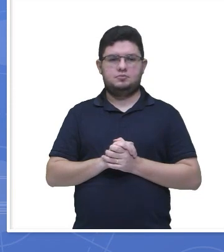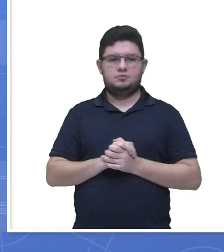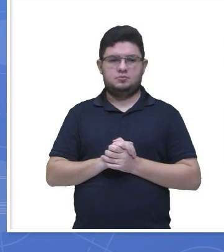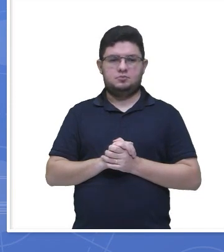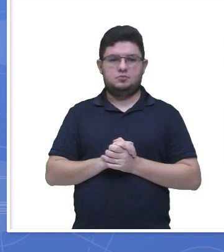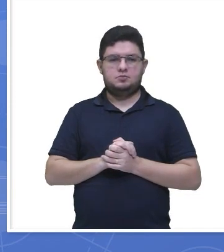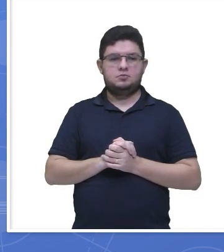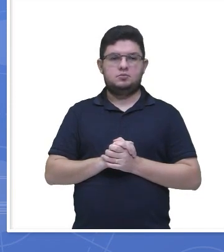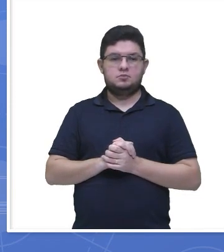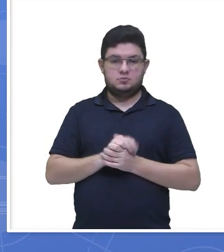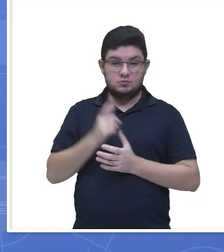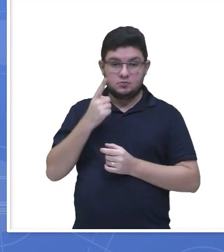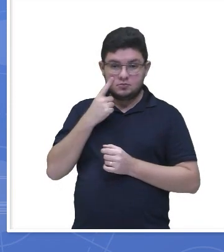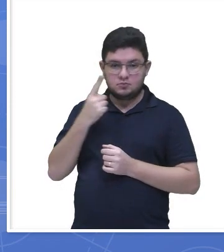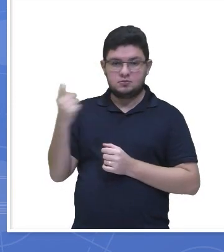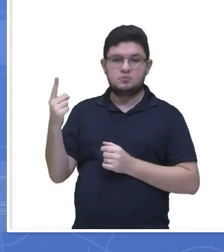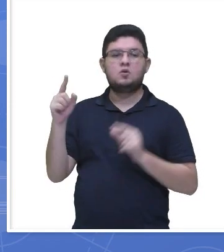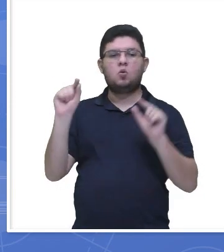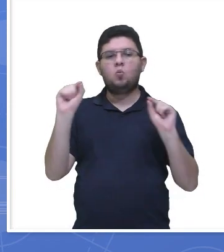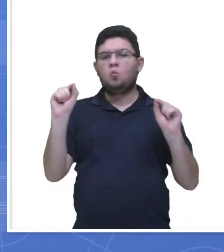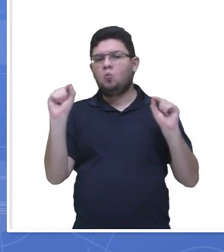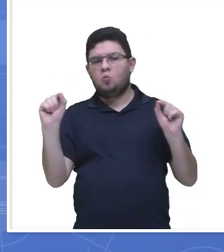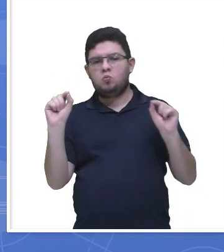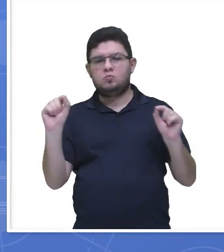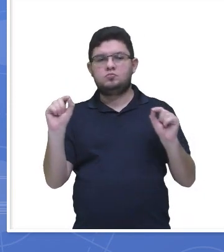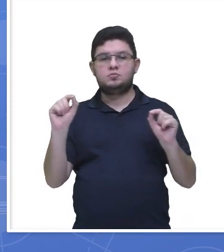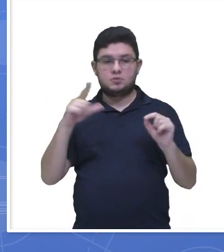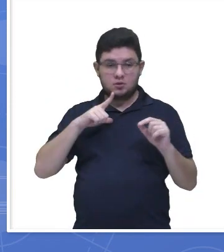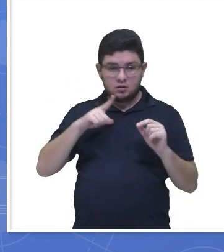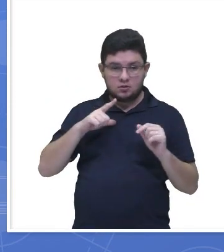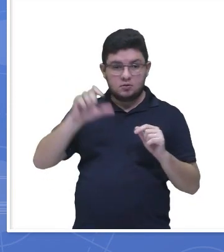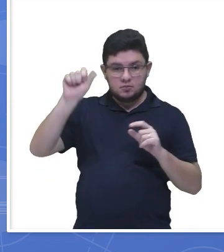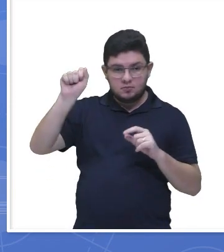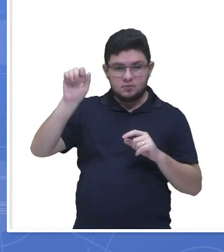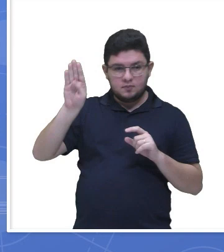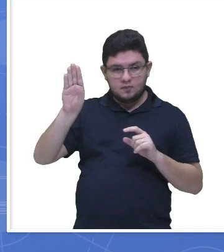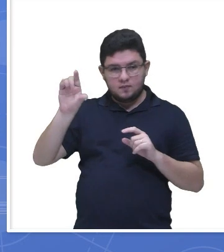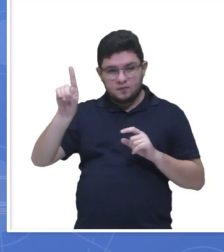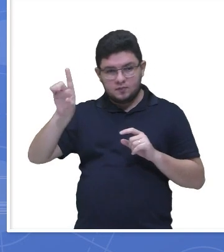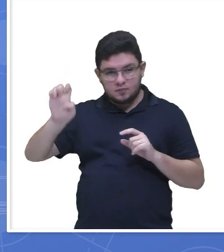temos aqui. As alternativas estão aqui, né? O fato